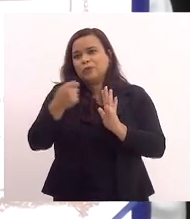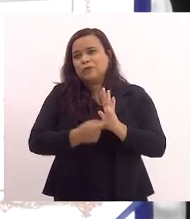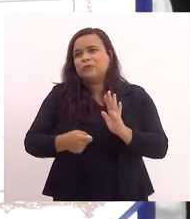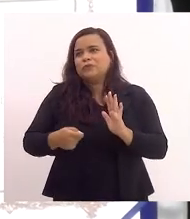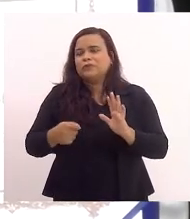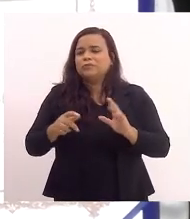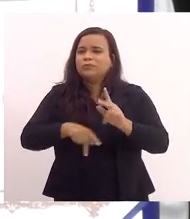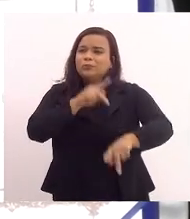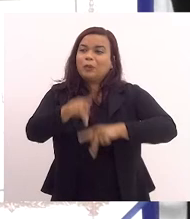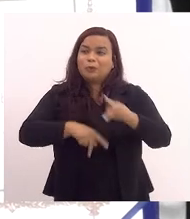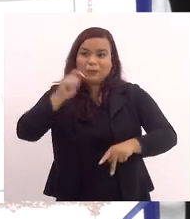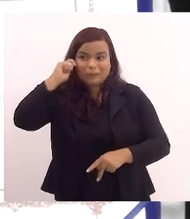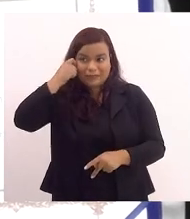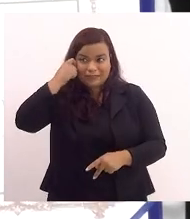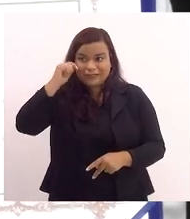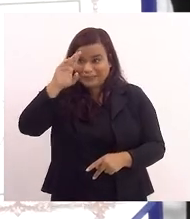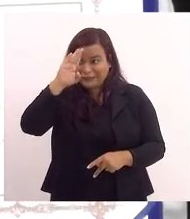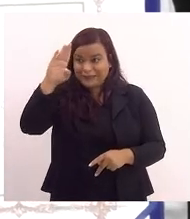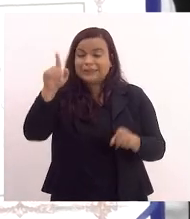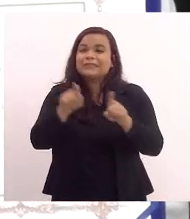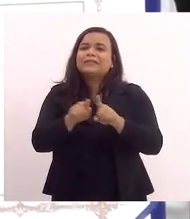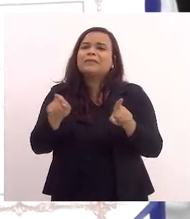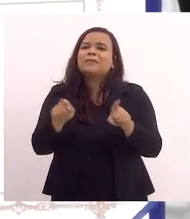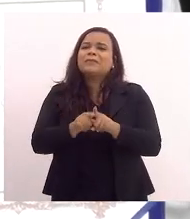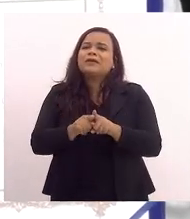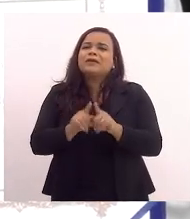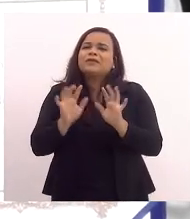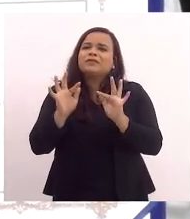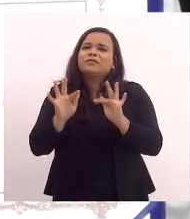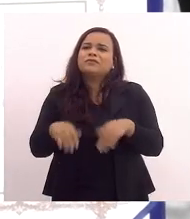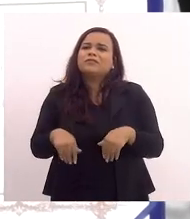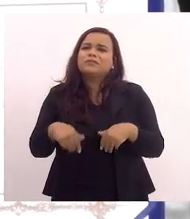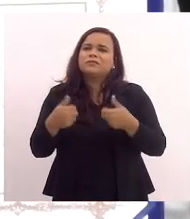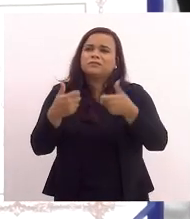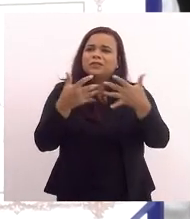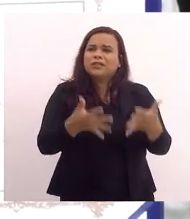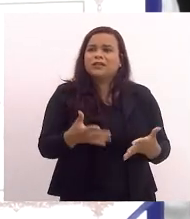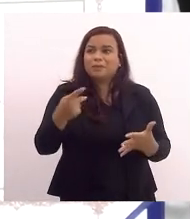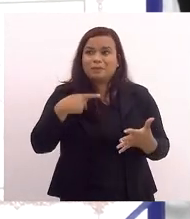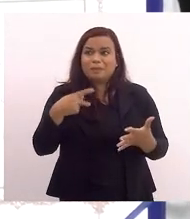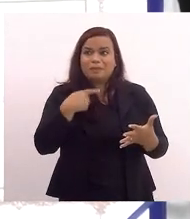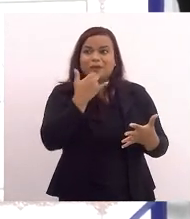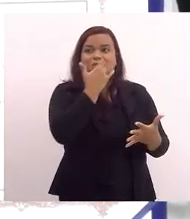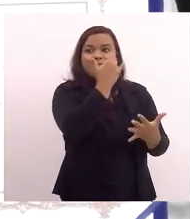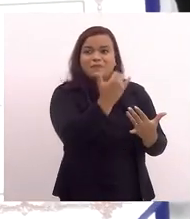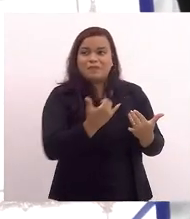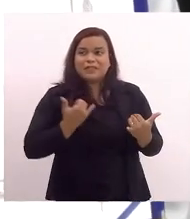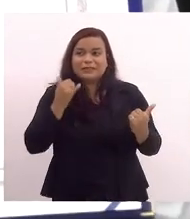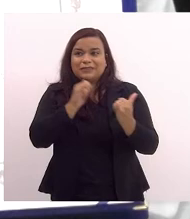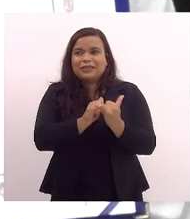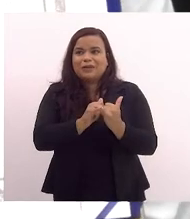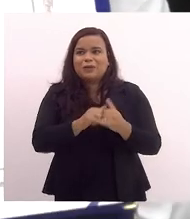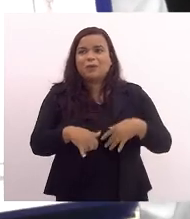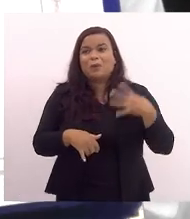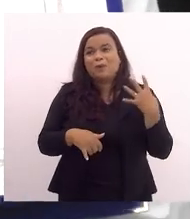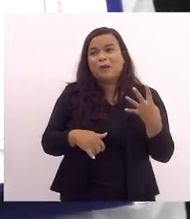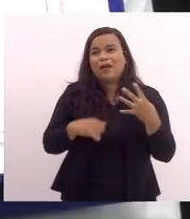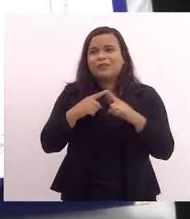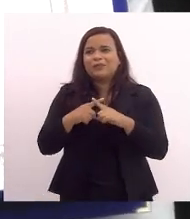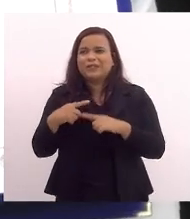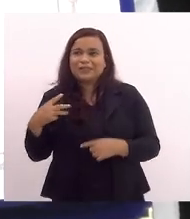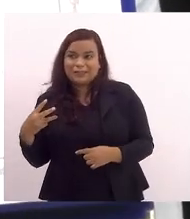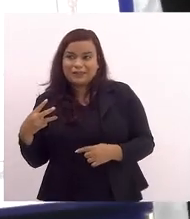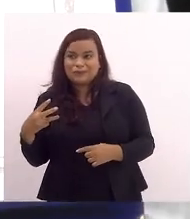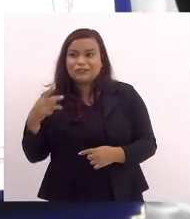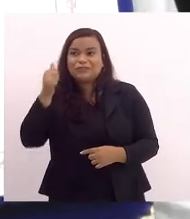preto. Por fim, gostaria de terminar citando trecho da minha absorvição por 4-3 da